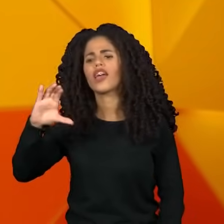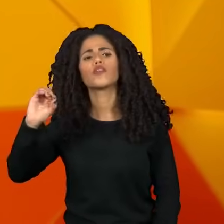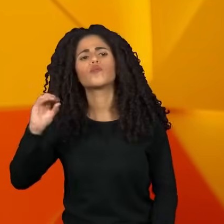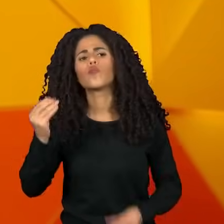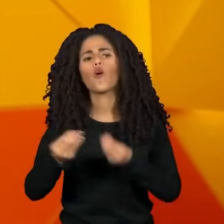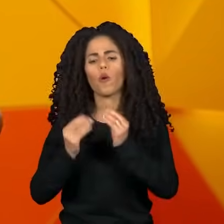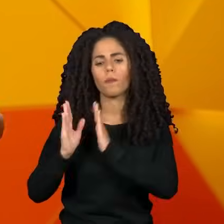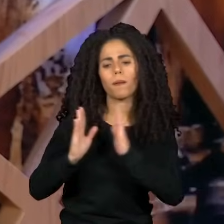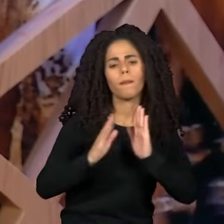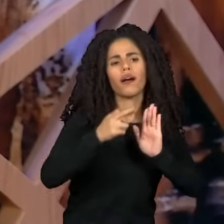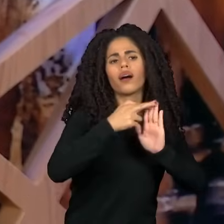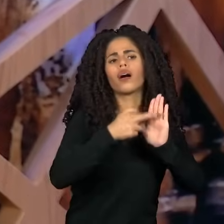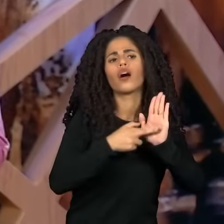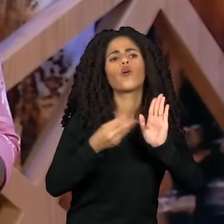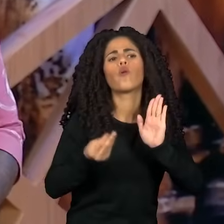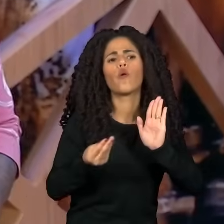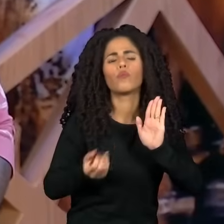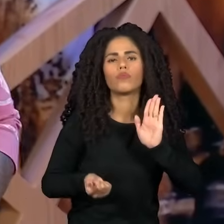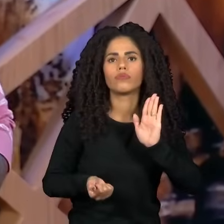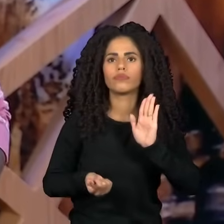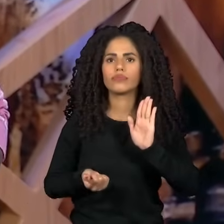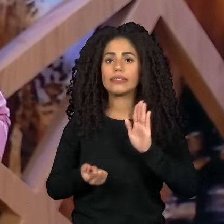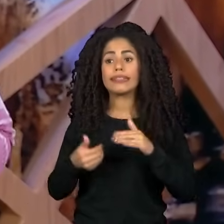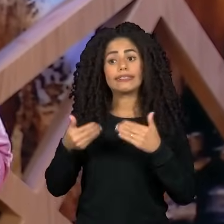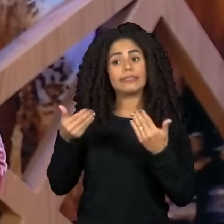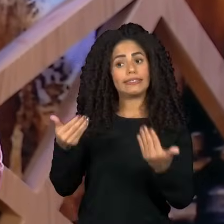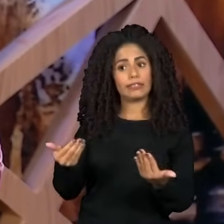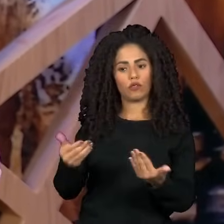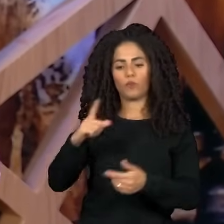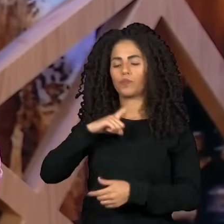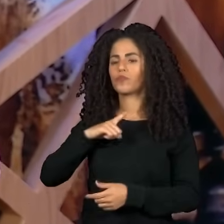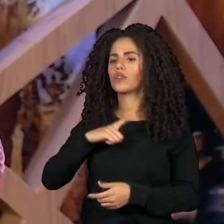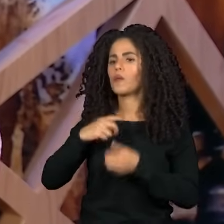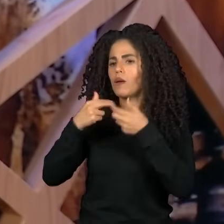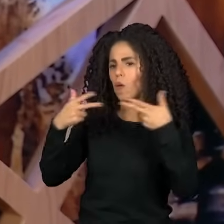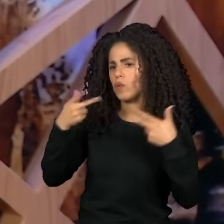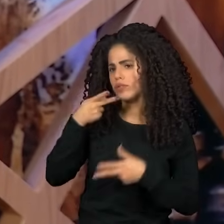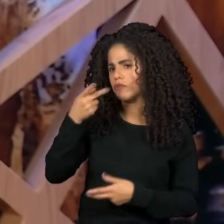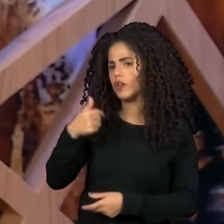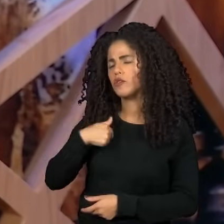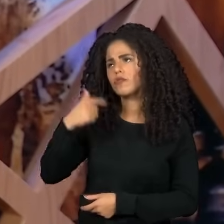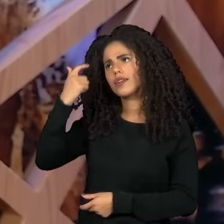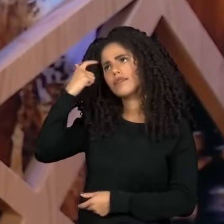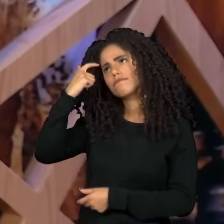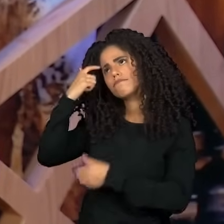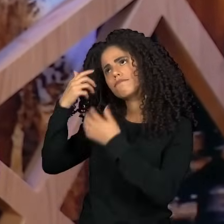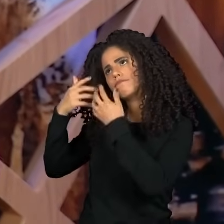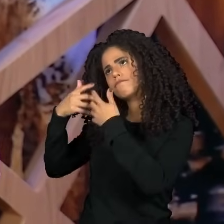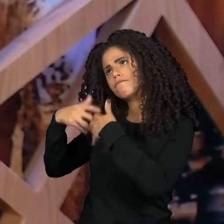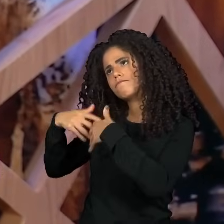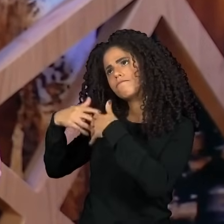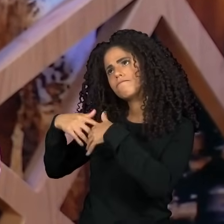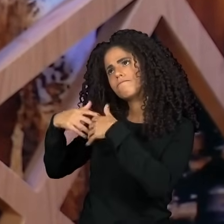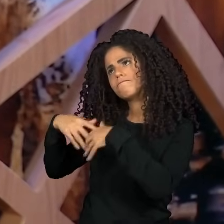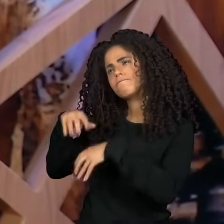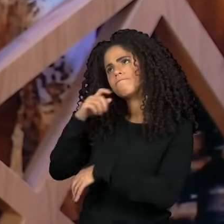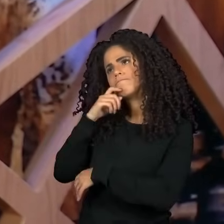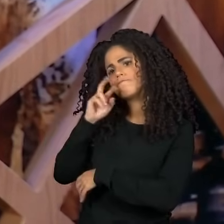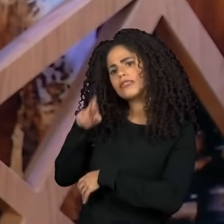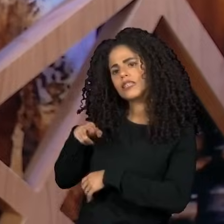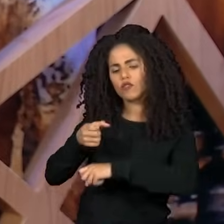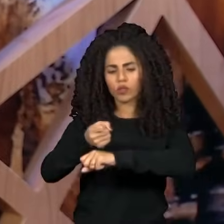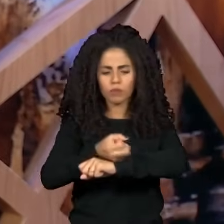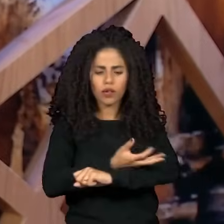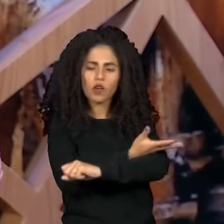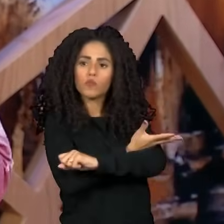né? Total. Tu sabe que tem algo que foi dito aqui que eu fiquei muito refletindo sobre a questão da razão e da emoção.